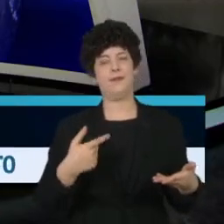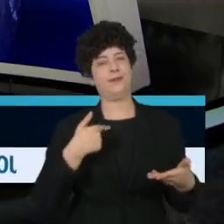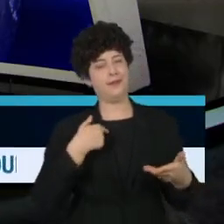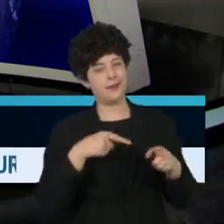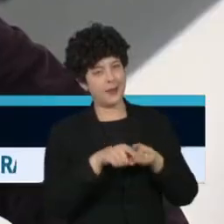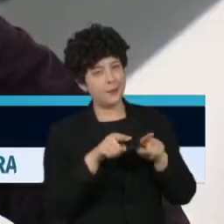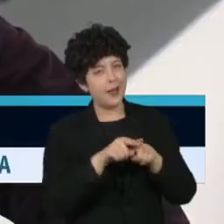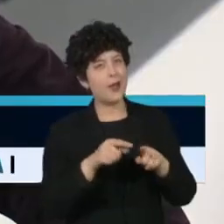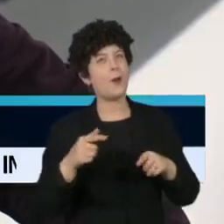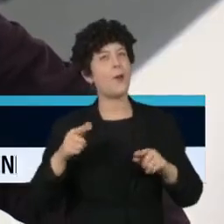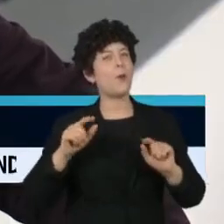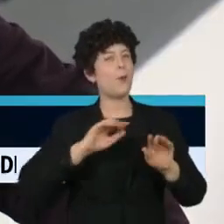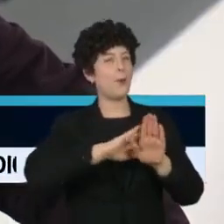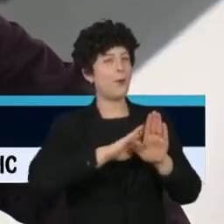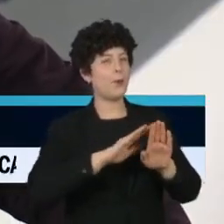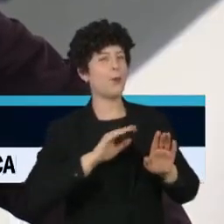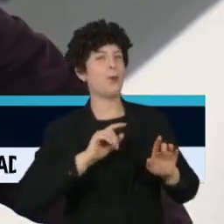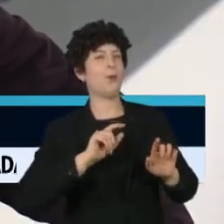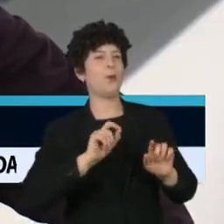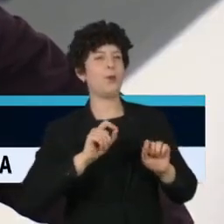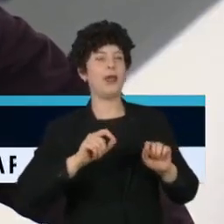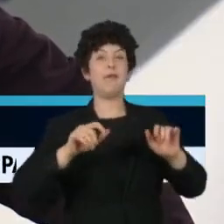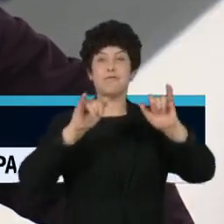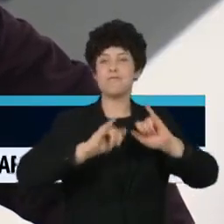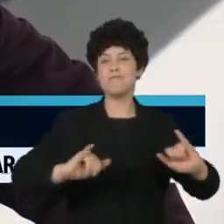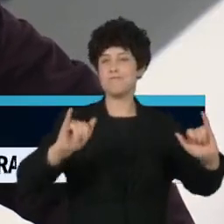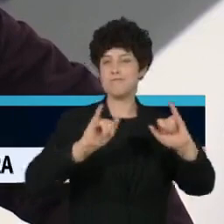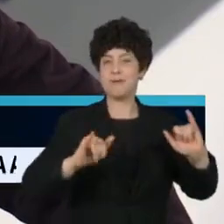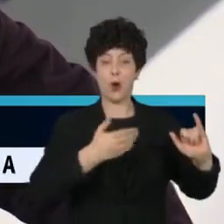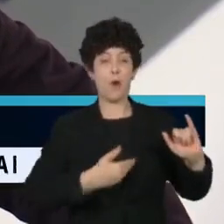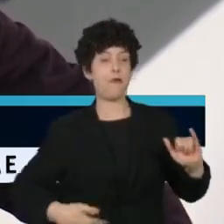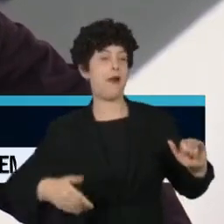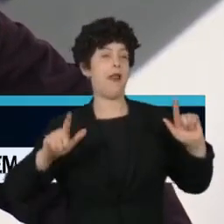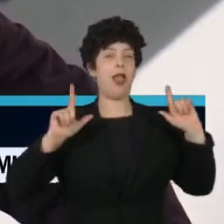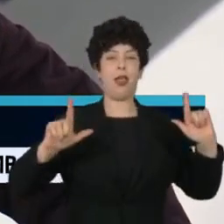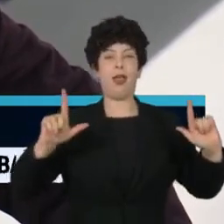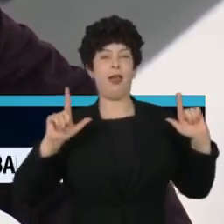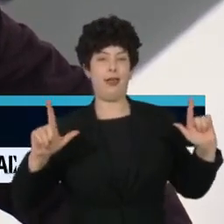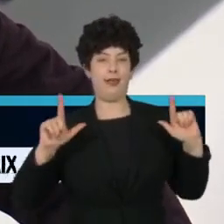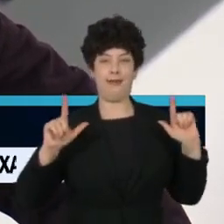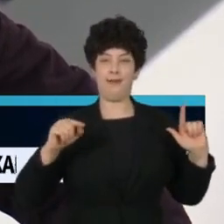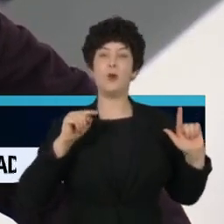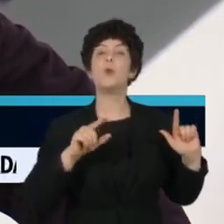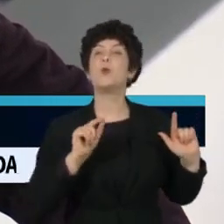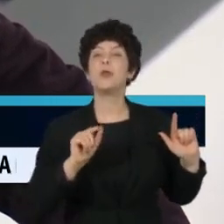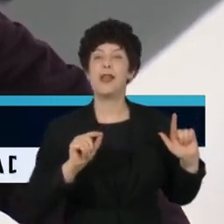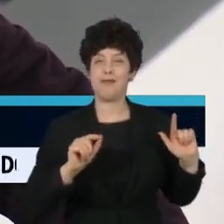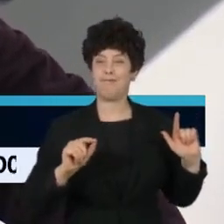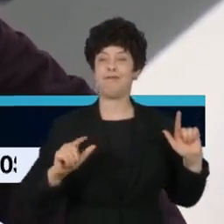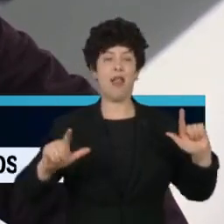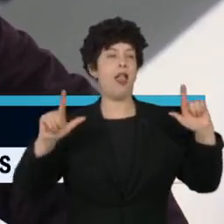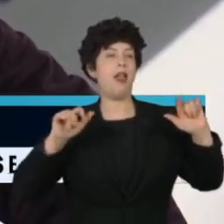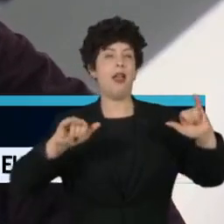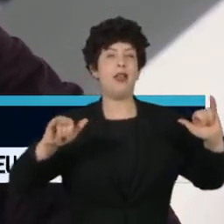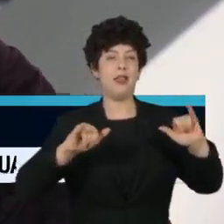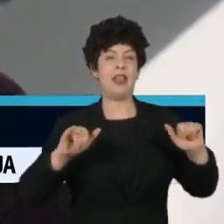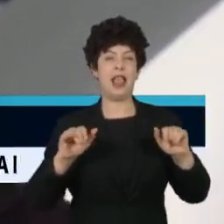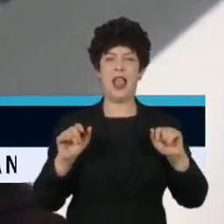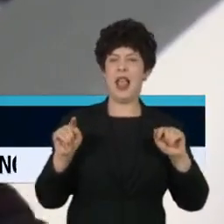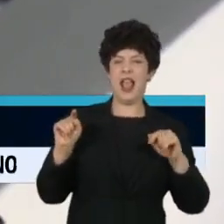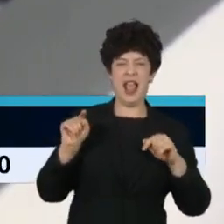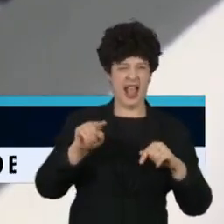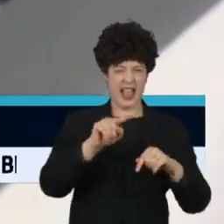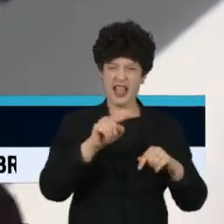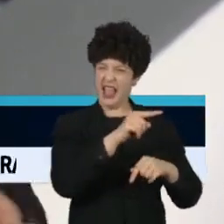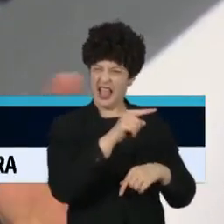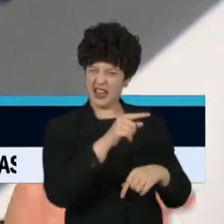observar a O que está sendo muito vendido é pelo governo bolsonaro no nas mídias que eles